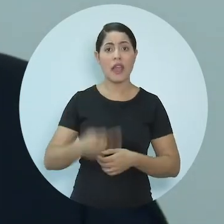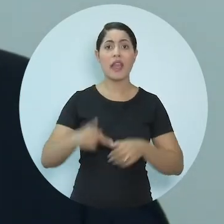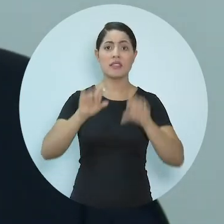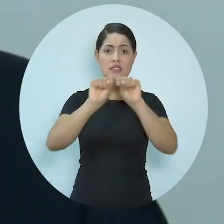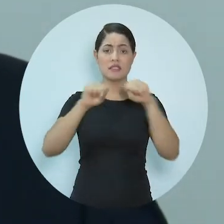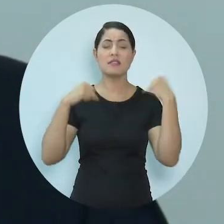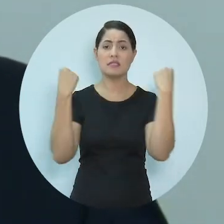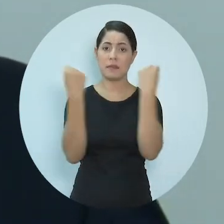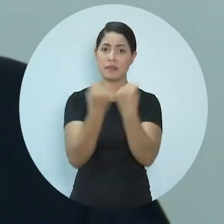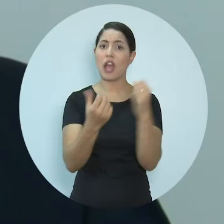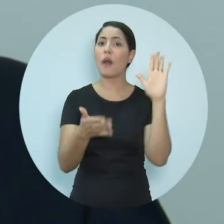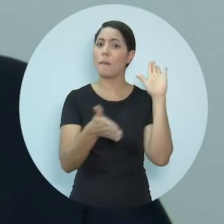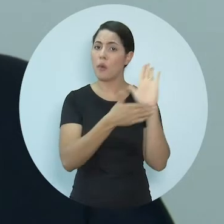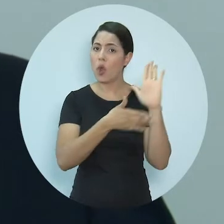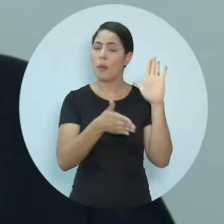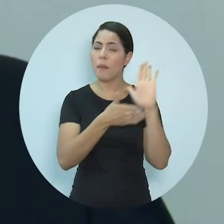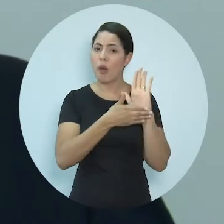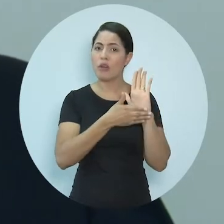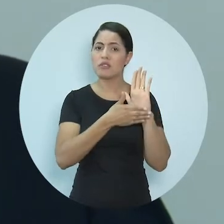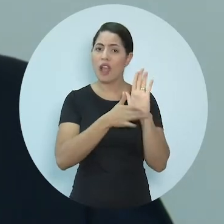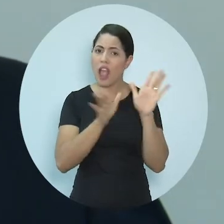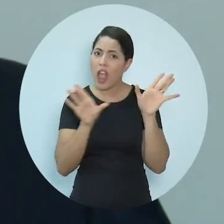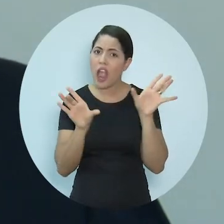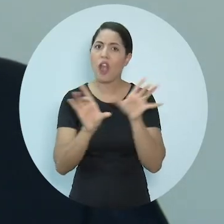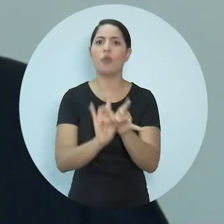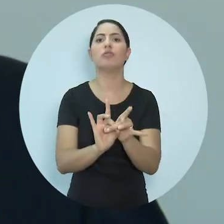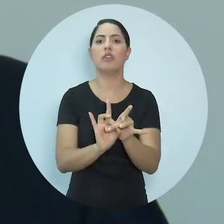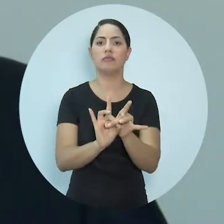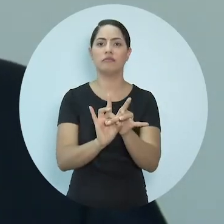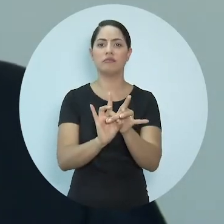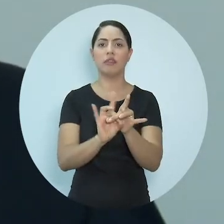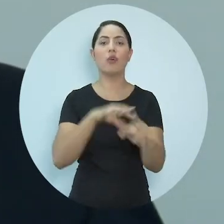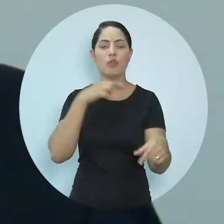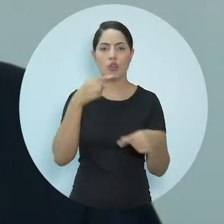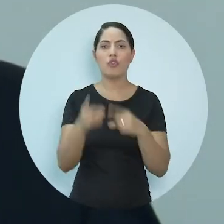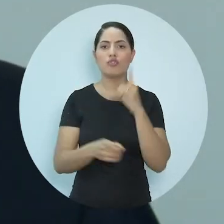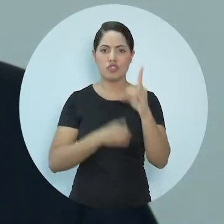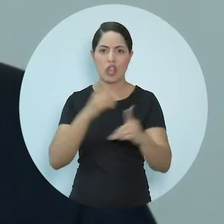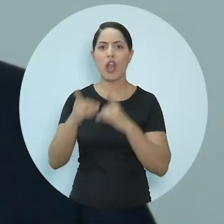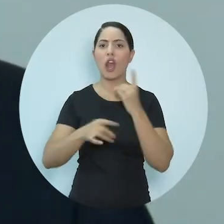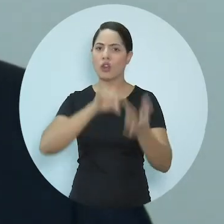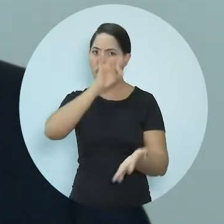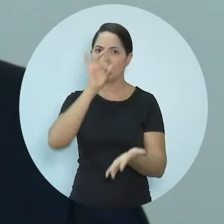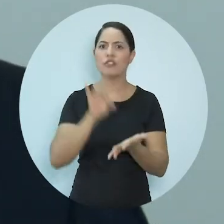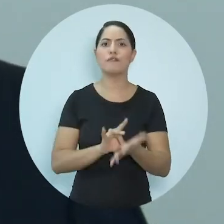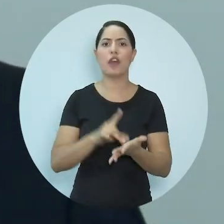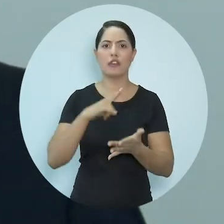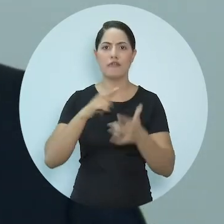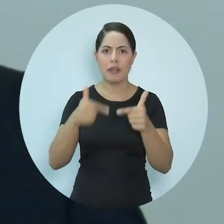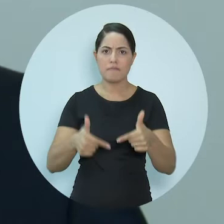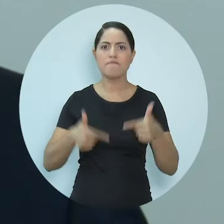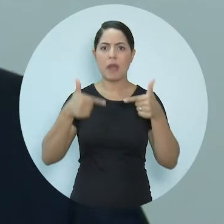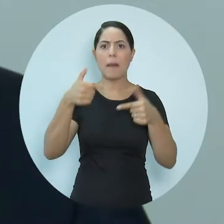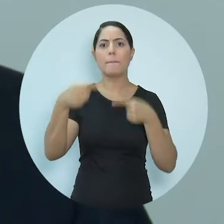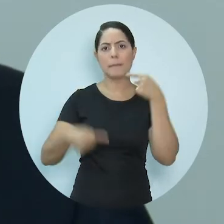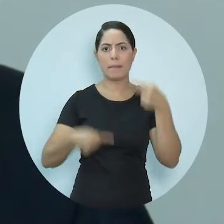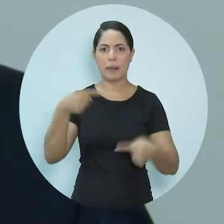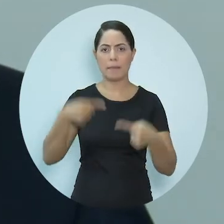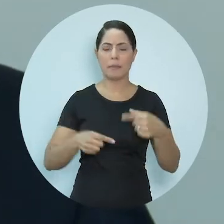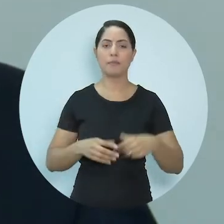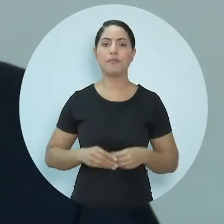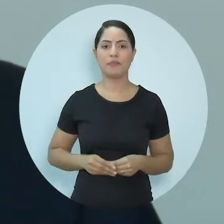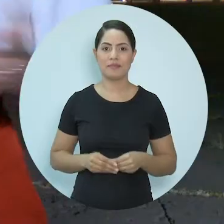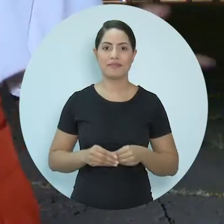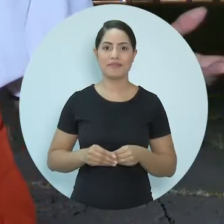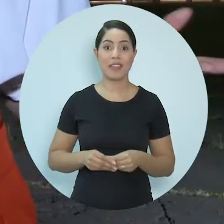esse seminário que nós estamos propondo, ele visa esse elo, estabelecer o diálogo para que todos os atores envolvidos possam realmente